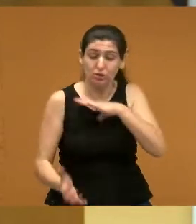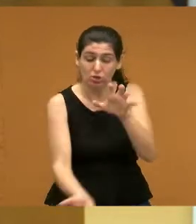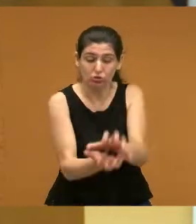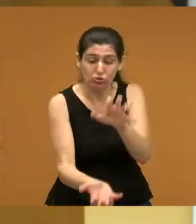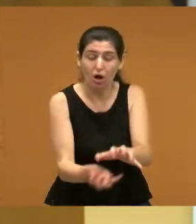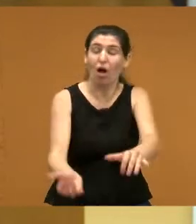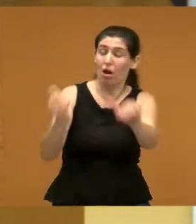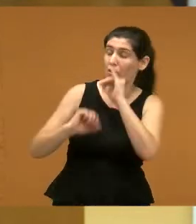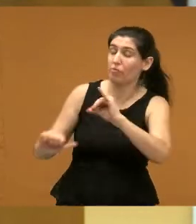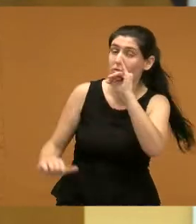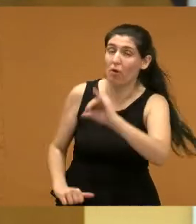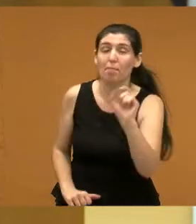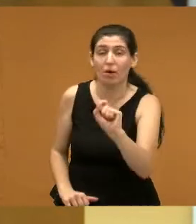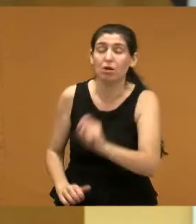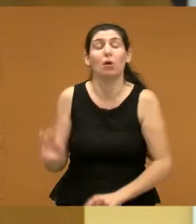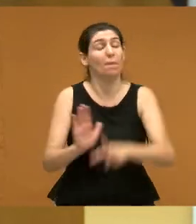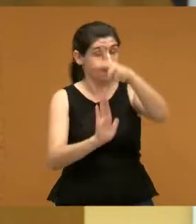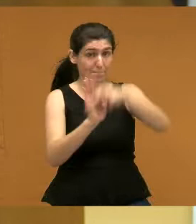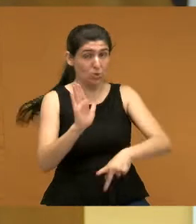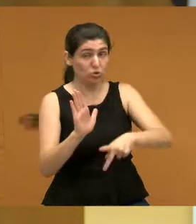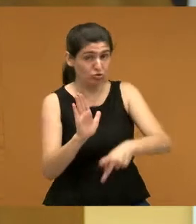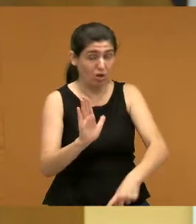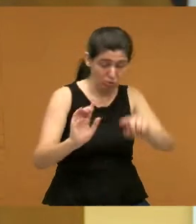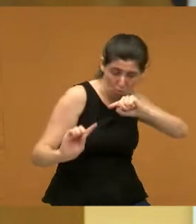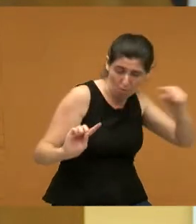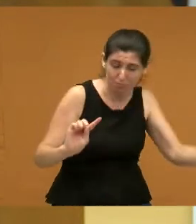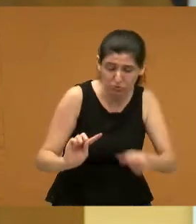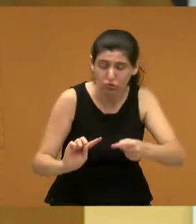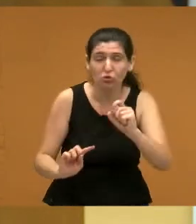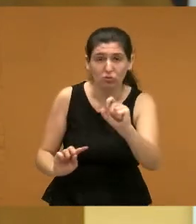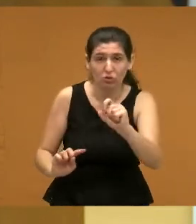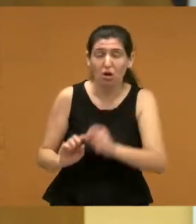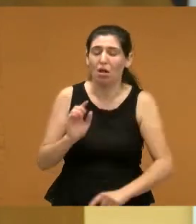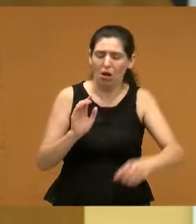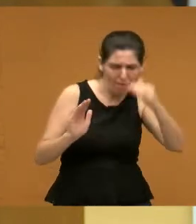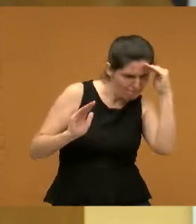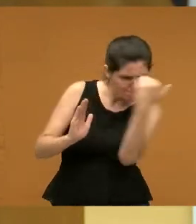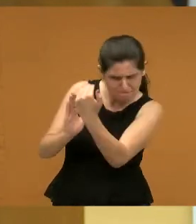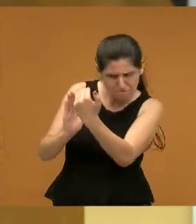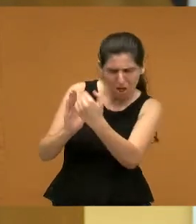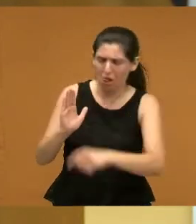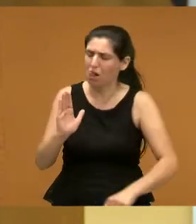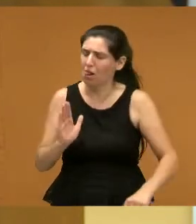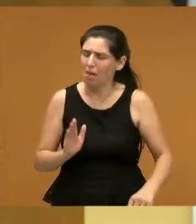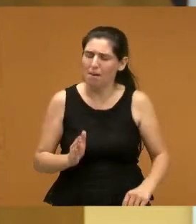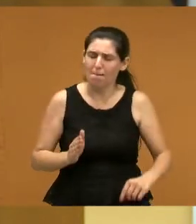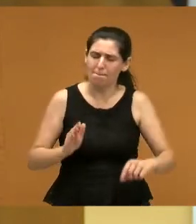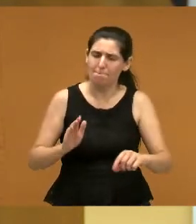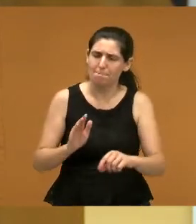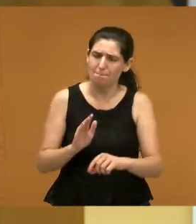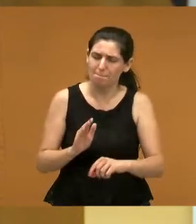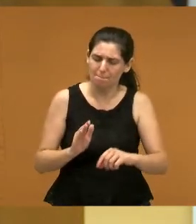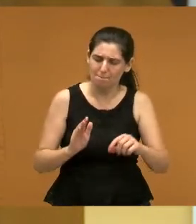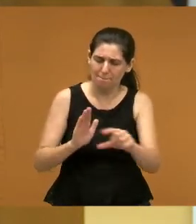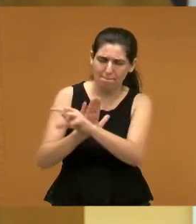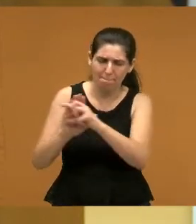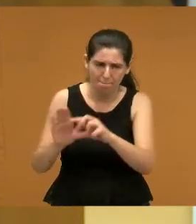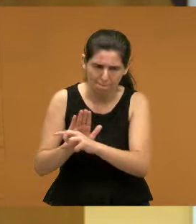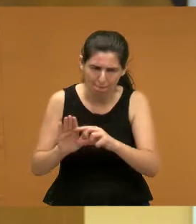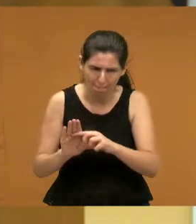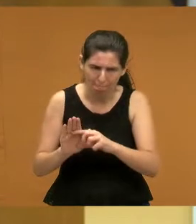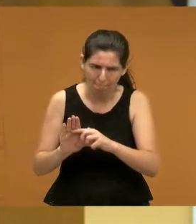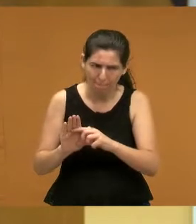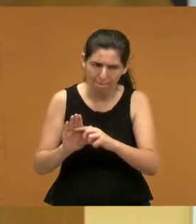cumpre informar que o projeto objetiva atender o disposto na ação direta de